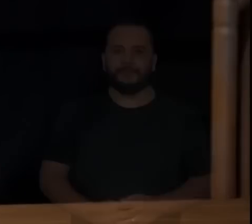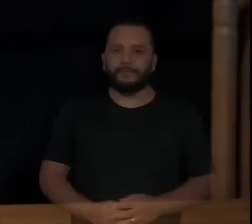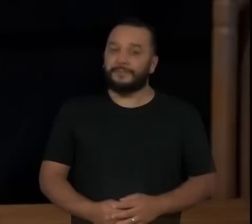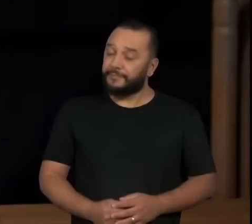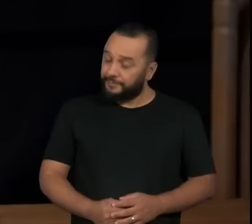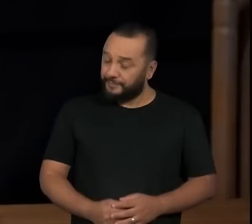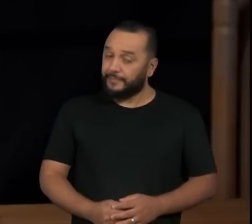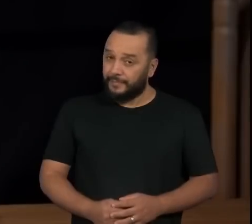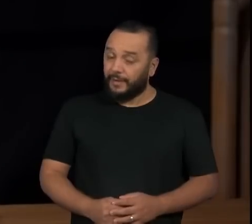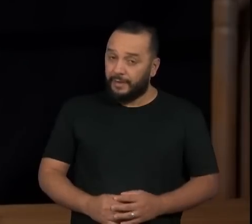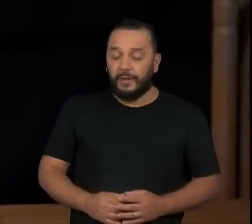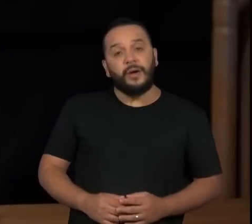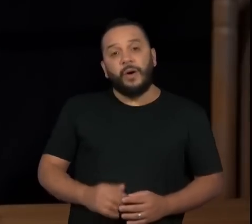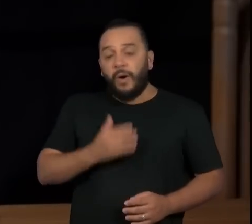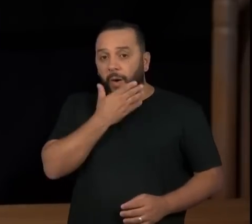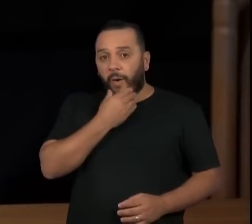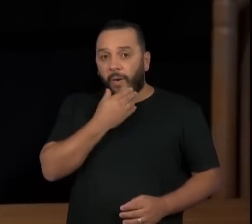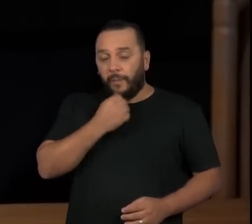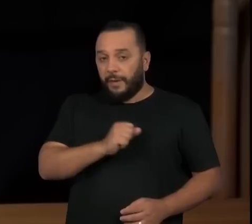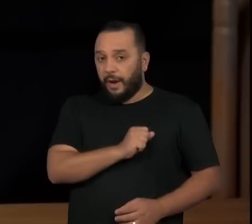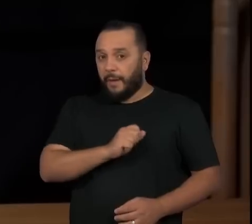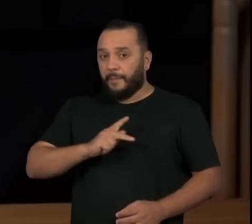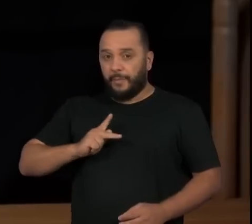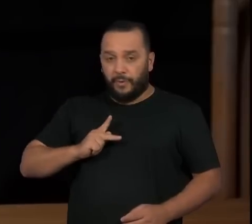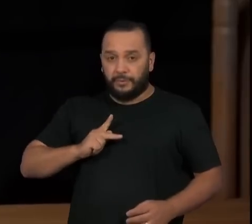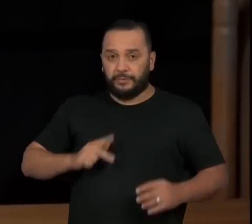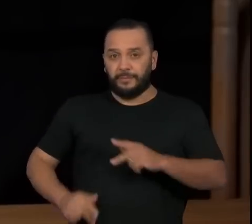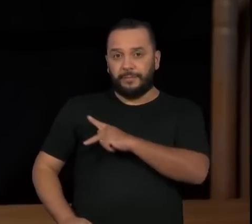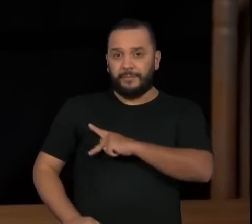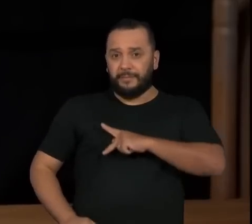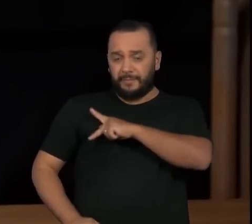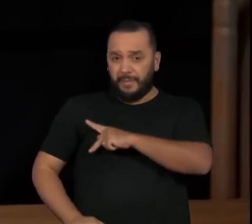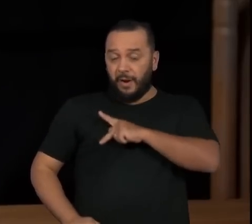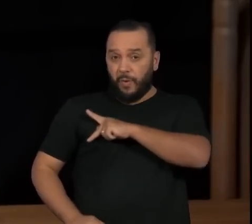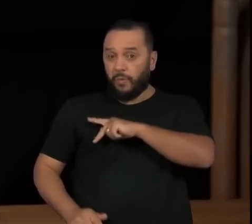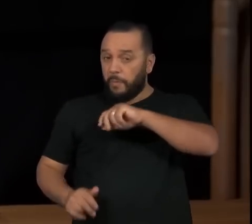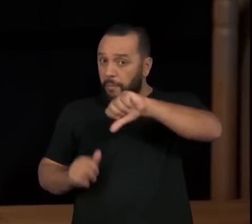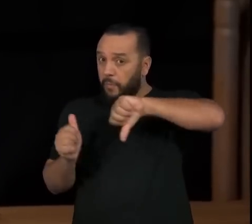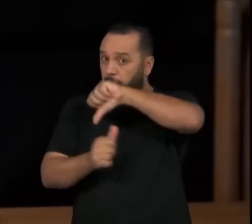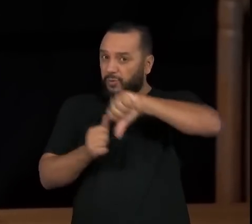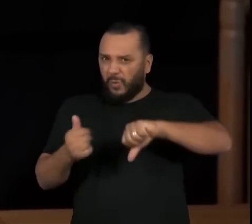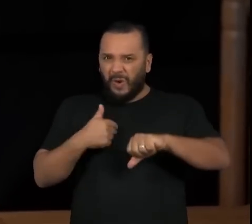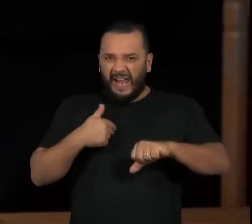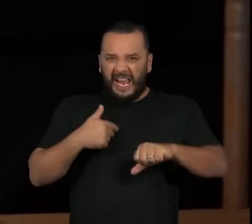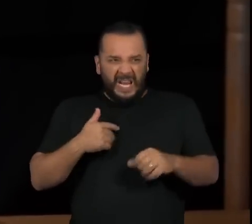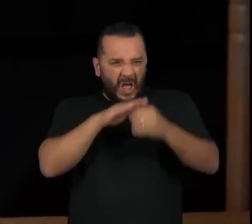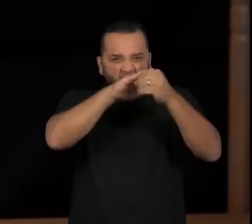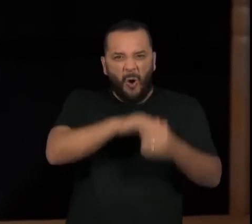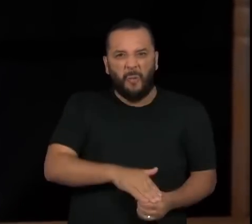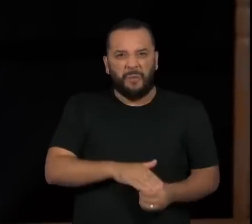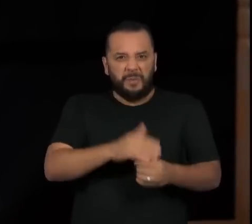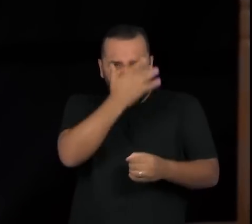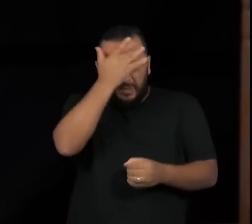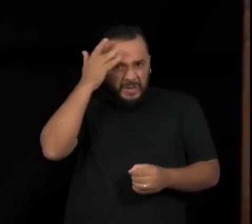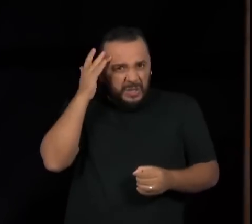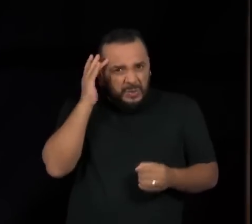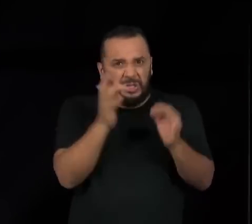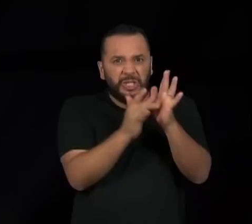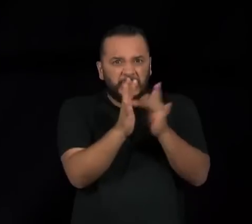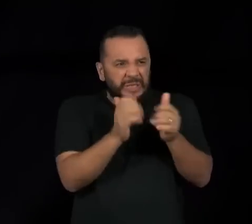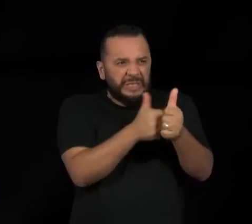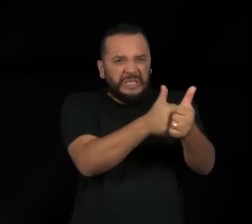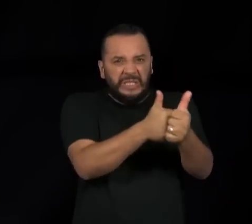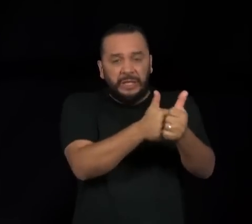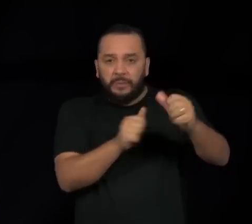O apóstolo Paulo foi um cara que mudou de time. Ele perseguiu os cristãos, aí se converteu, virou comunicador e ajudou a